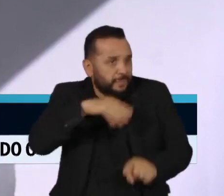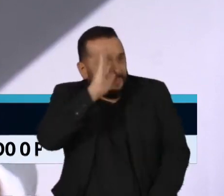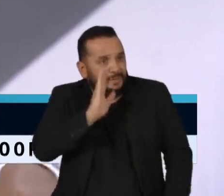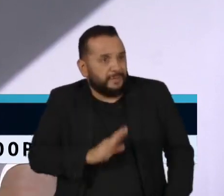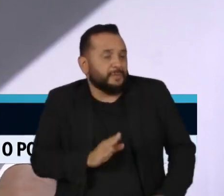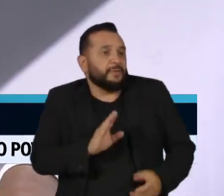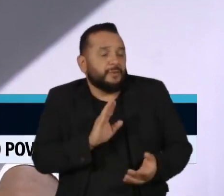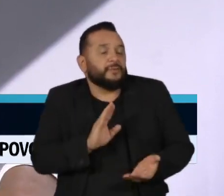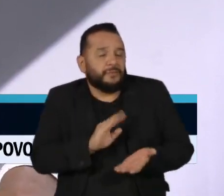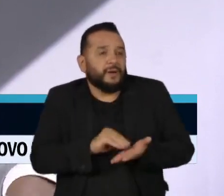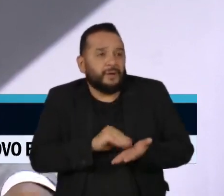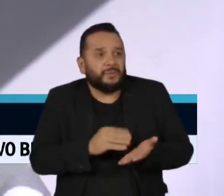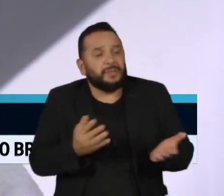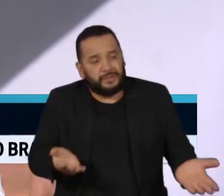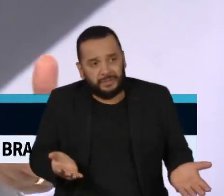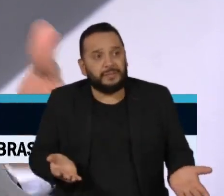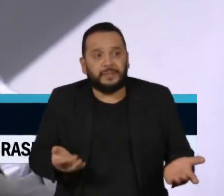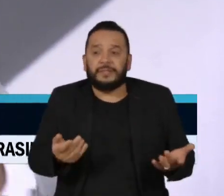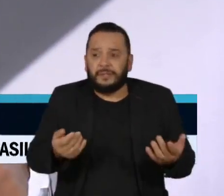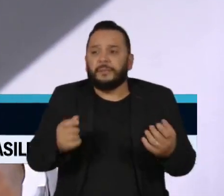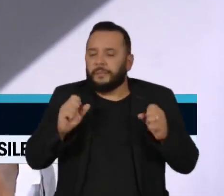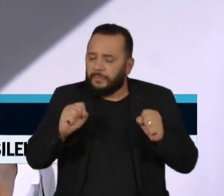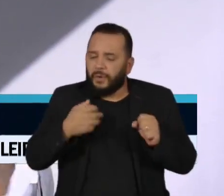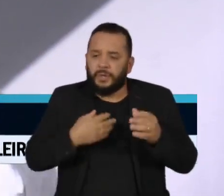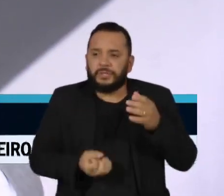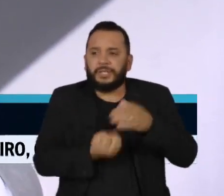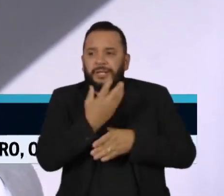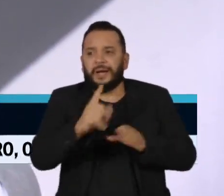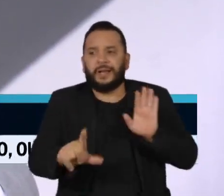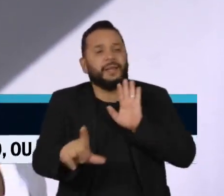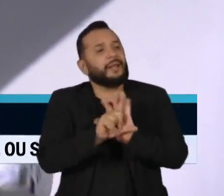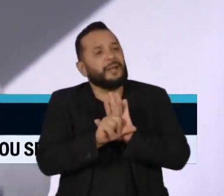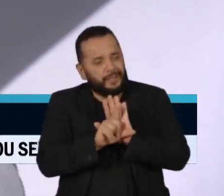tipo de regulação legal, mas seria legal se também, né, os